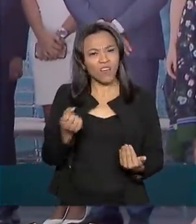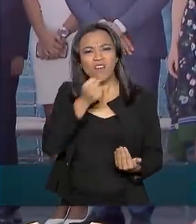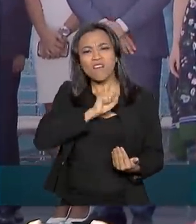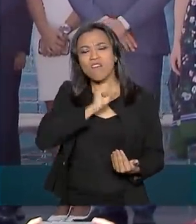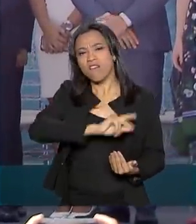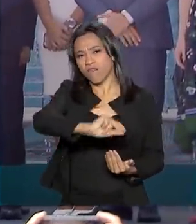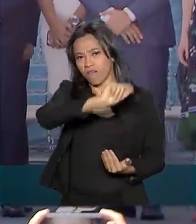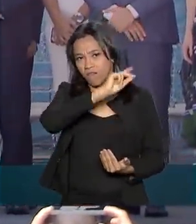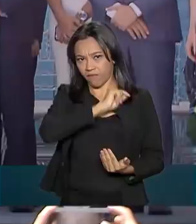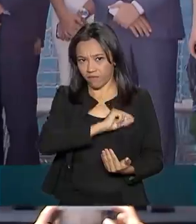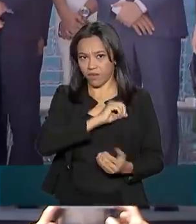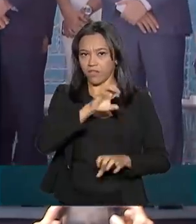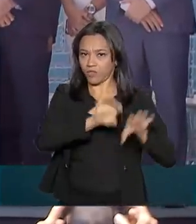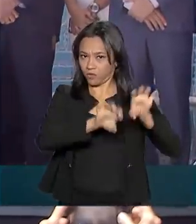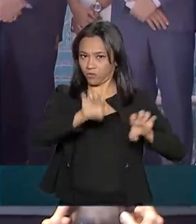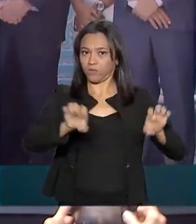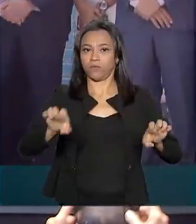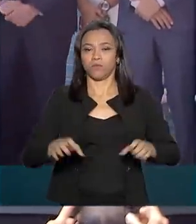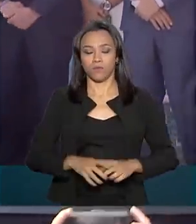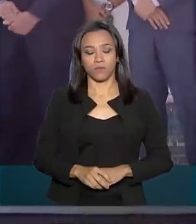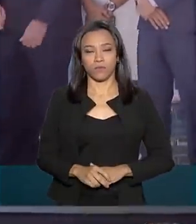instalações.